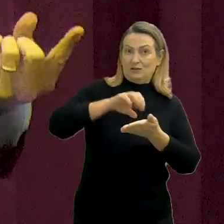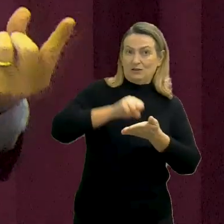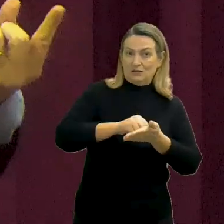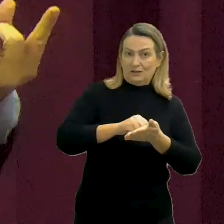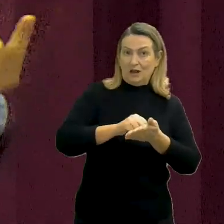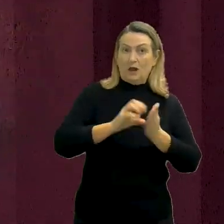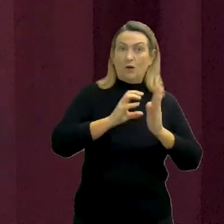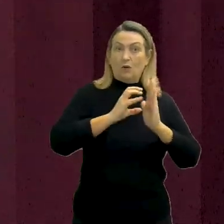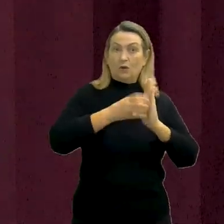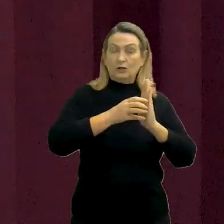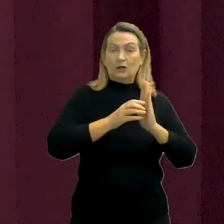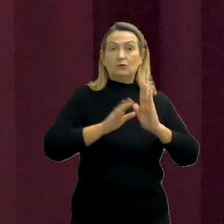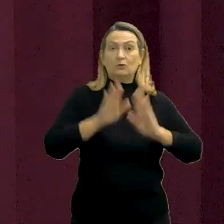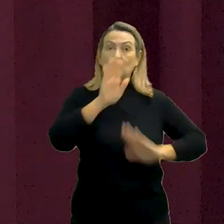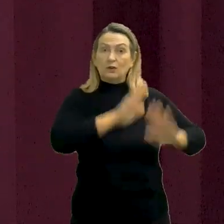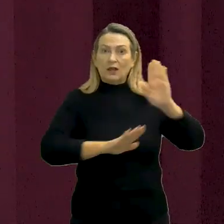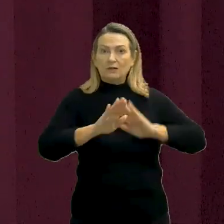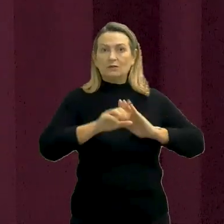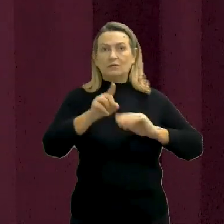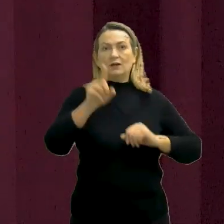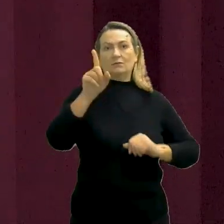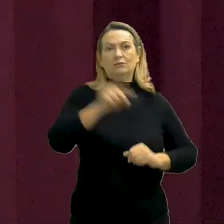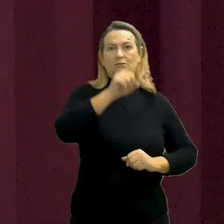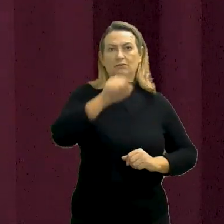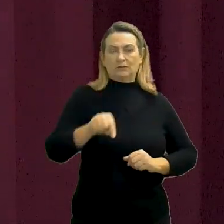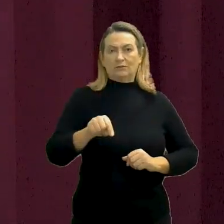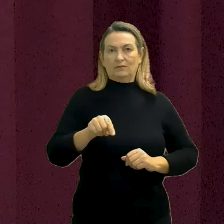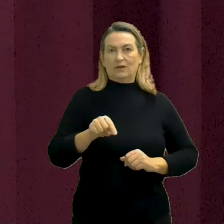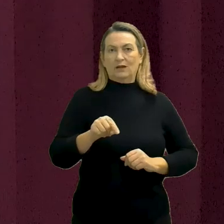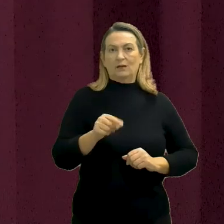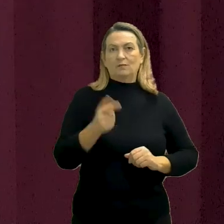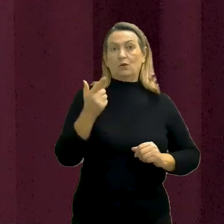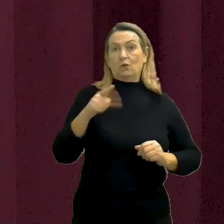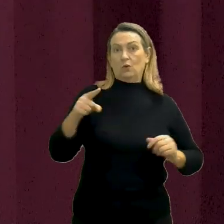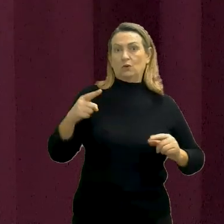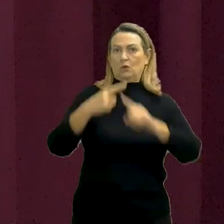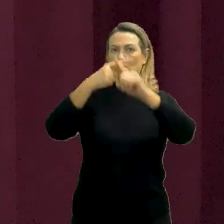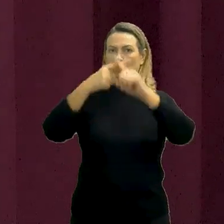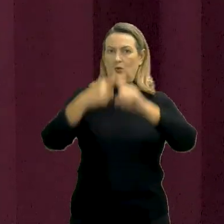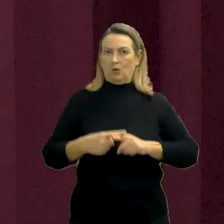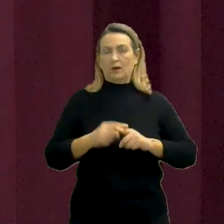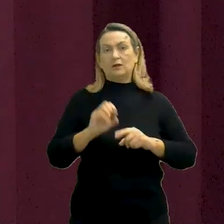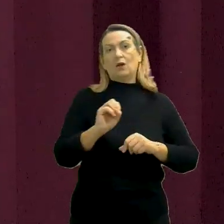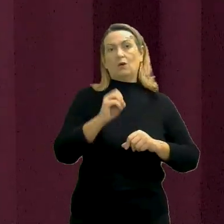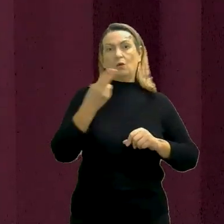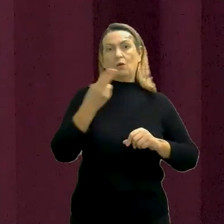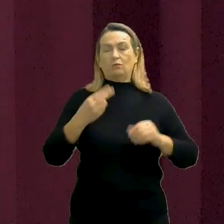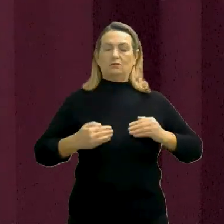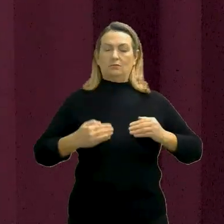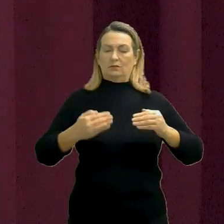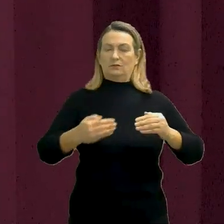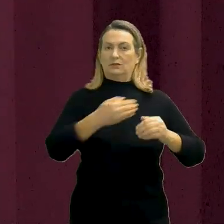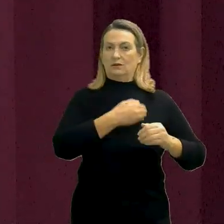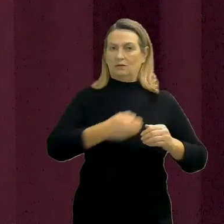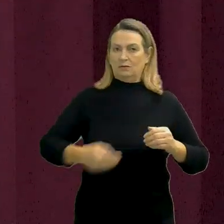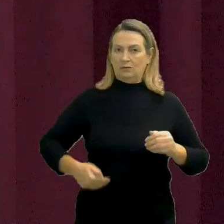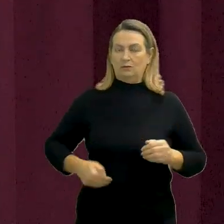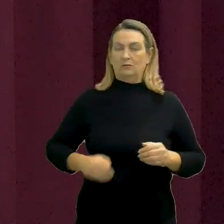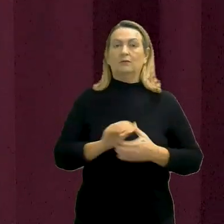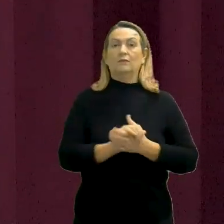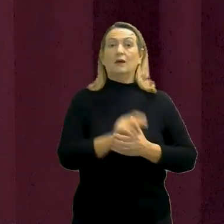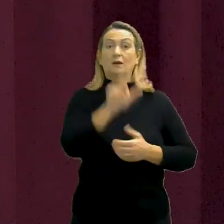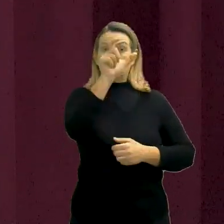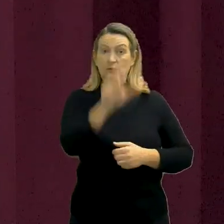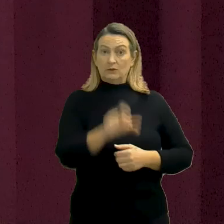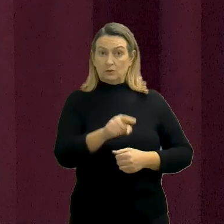pelo seu adversário ou pelo Ministério Público e para que essa pessoa possa participar do processo eleitoral ele precisa